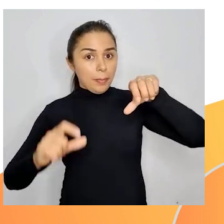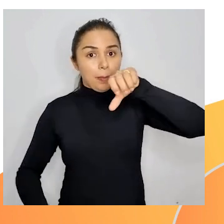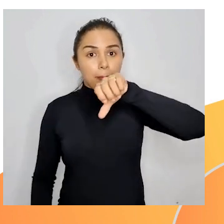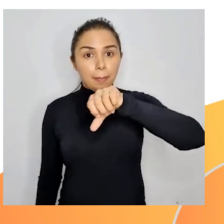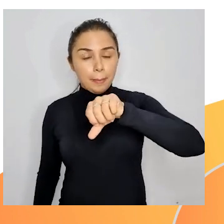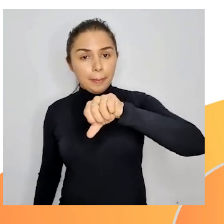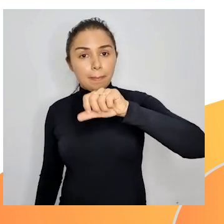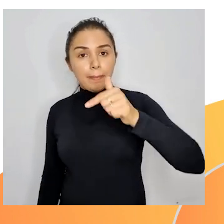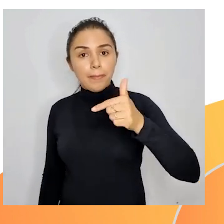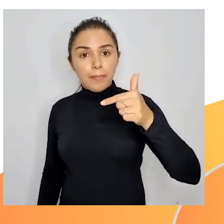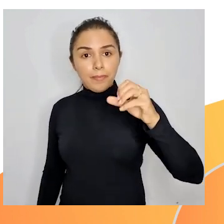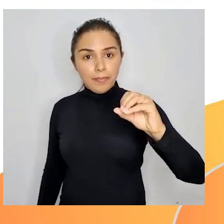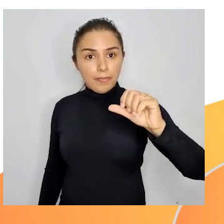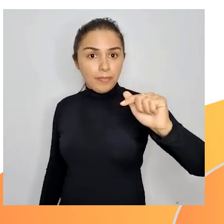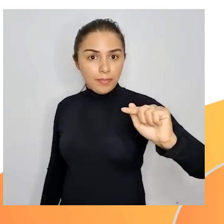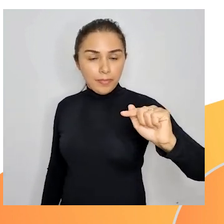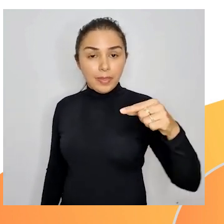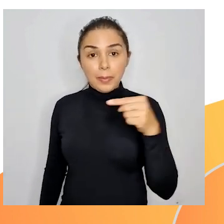9.207 menos